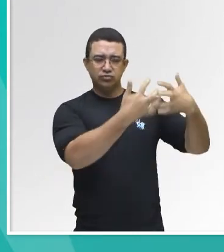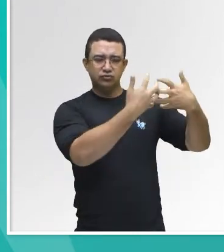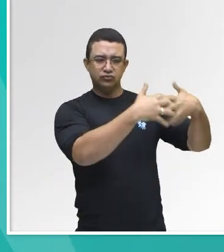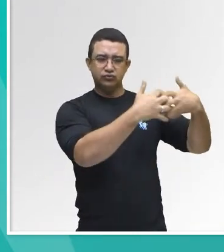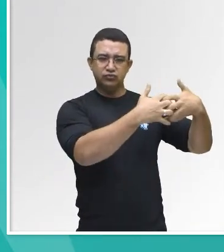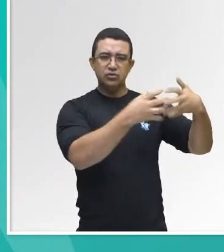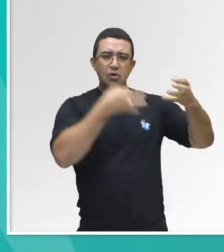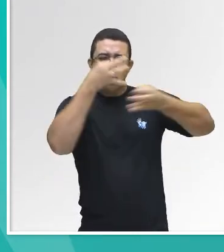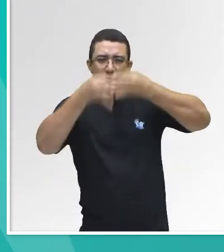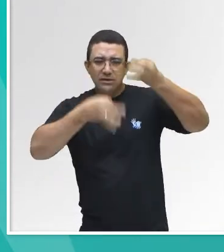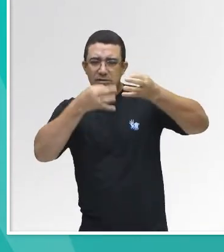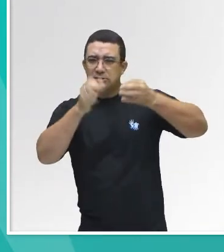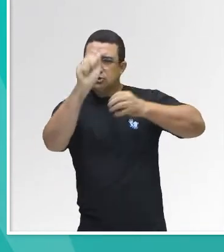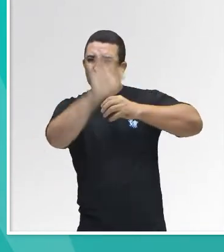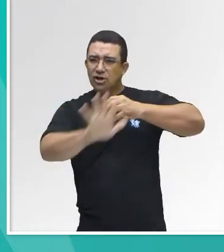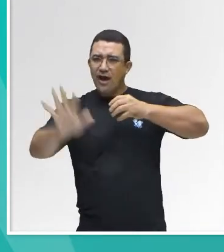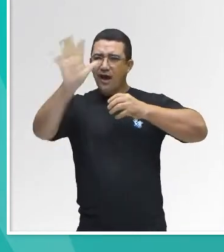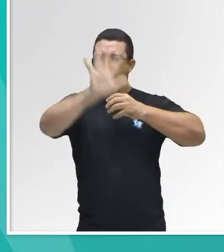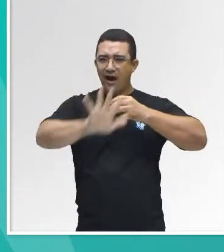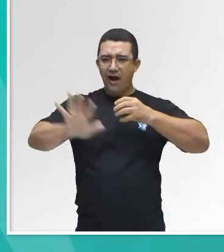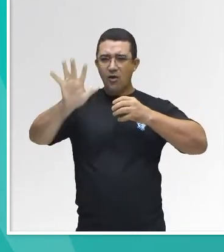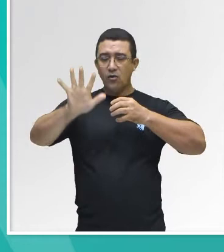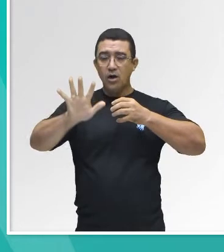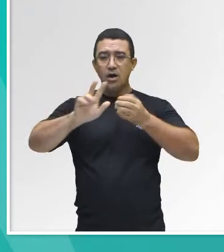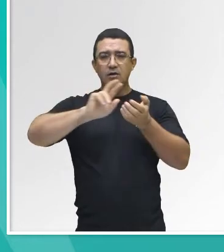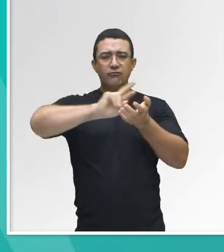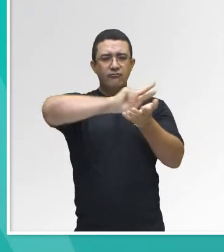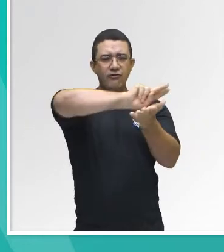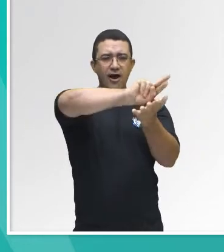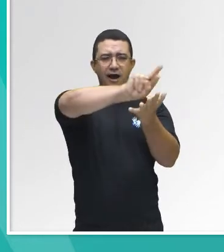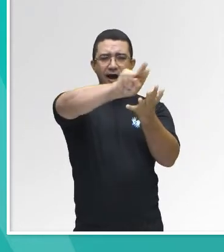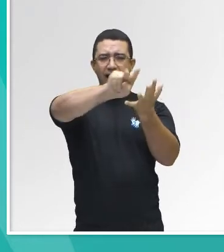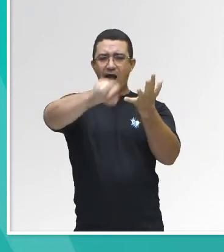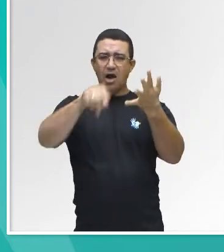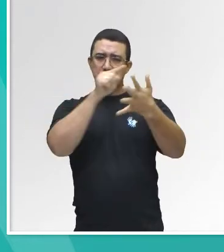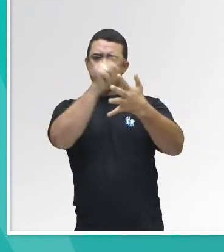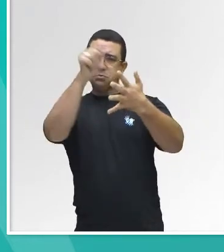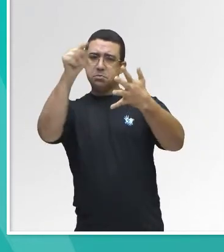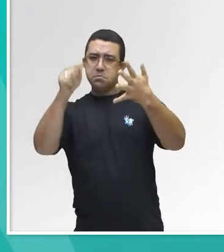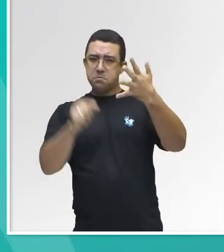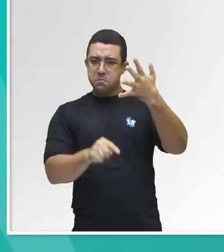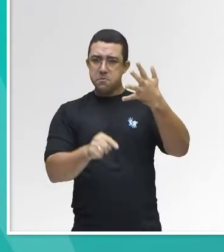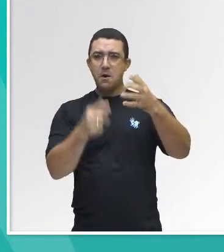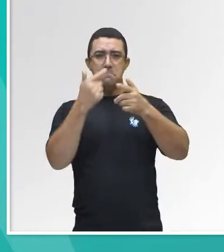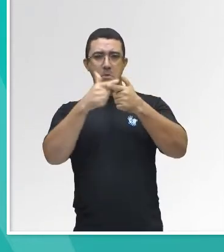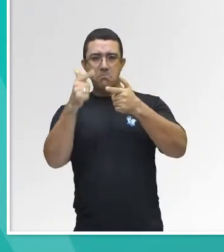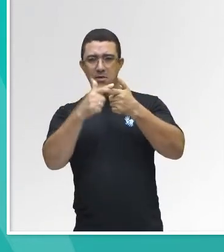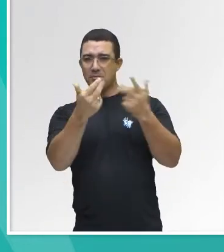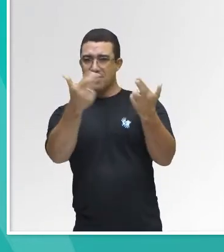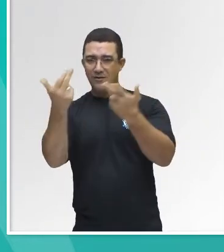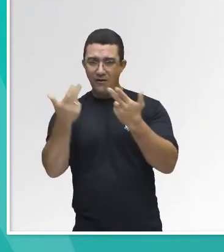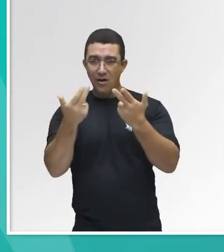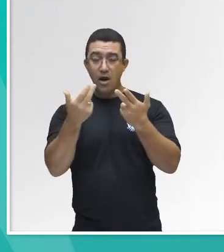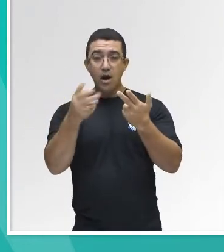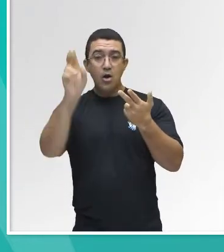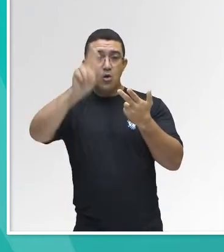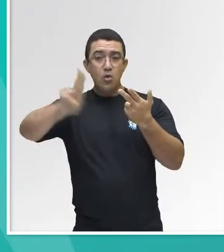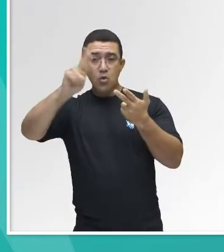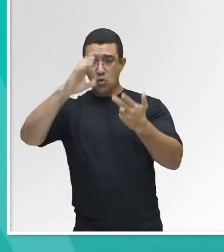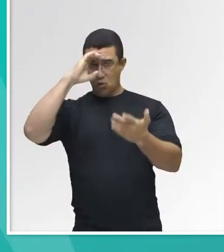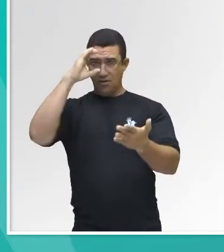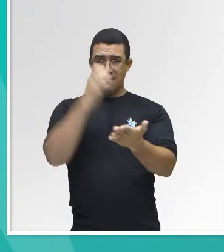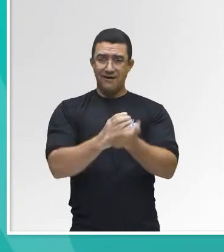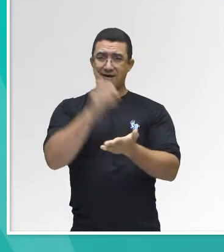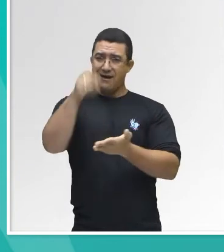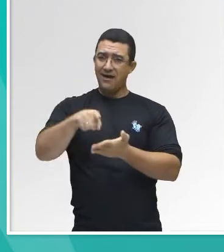a partir de vários casos similares, né, se obtém uma tese comum que é aplicada a um novo